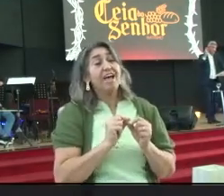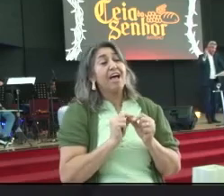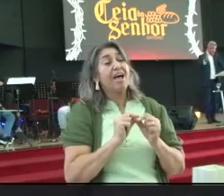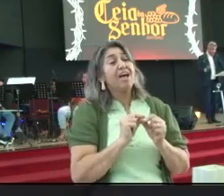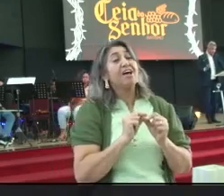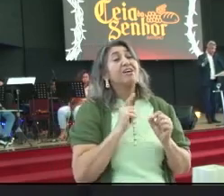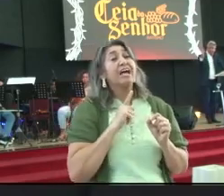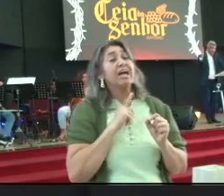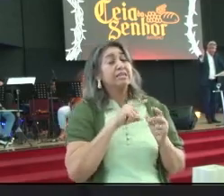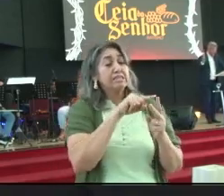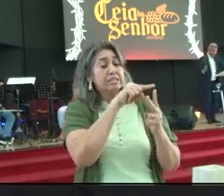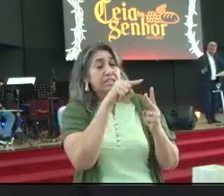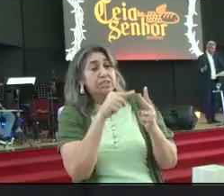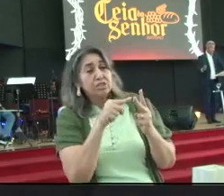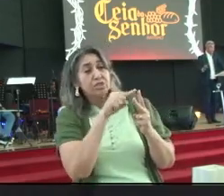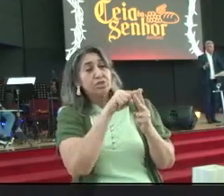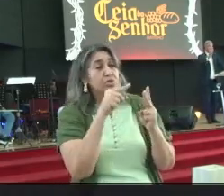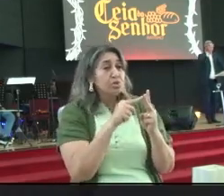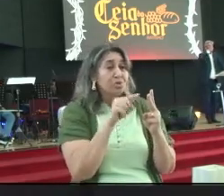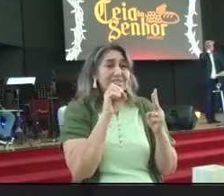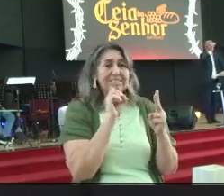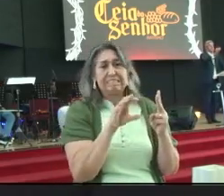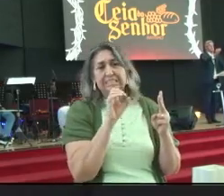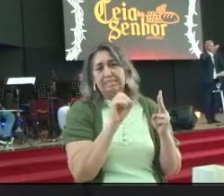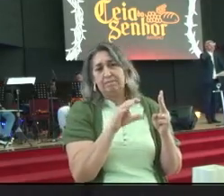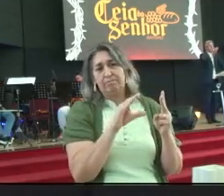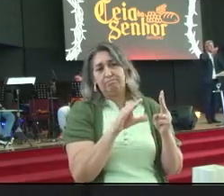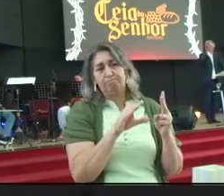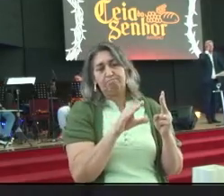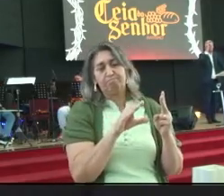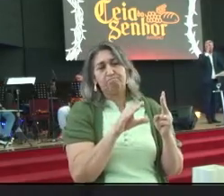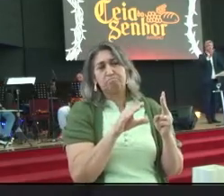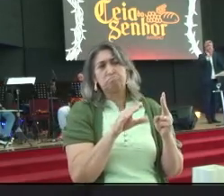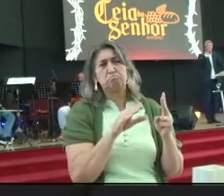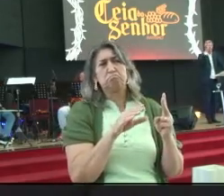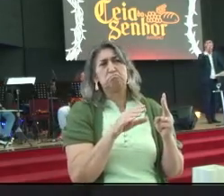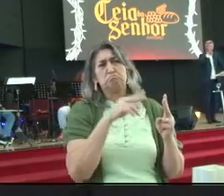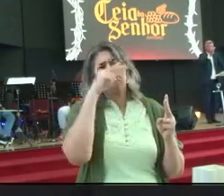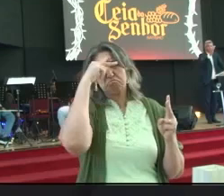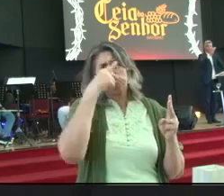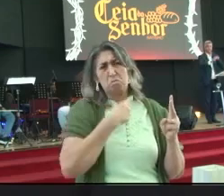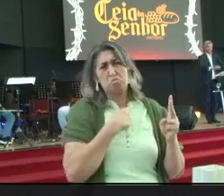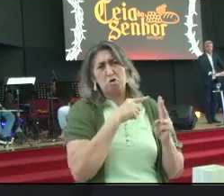andam sobre estas duas pernas. Ninguém anda